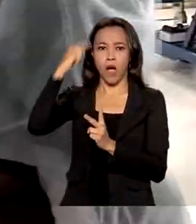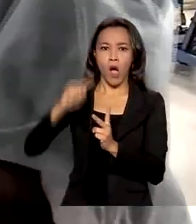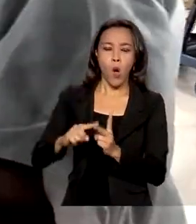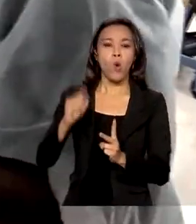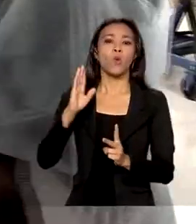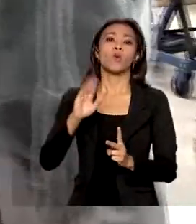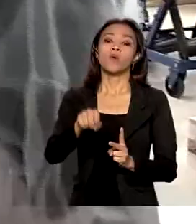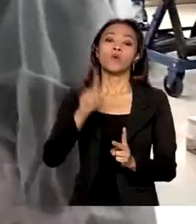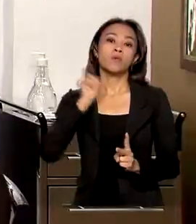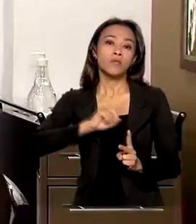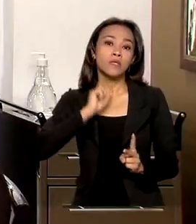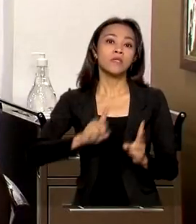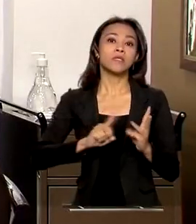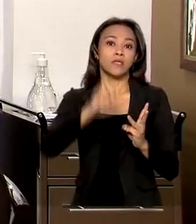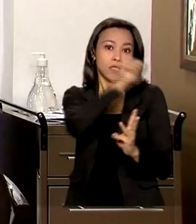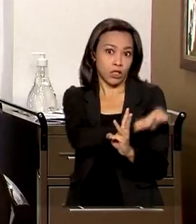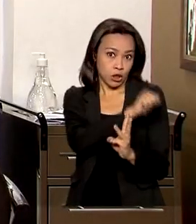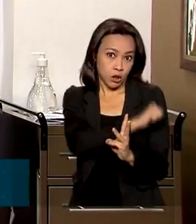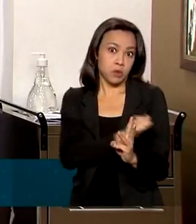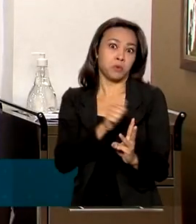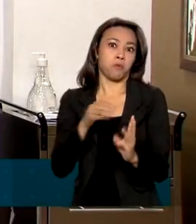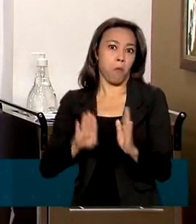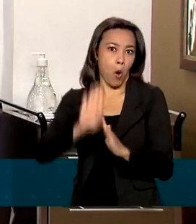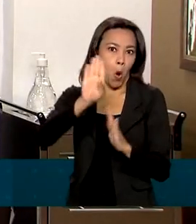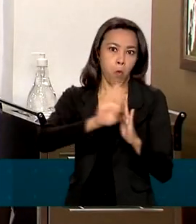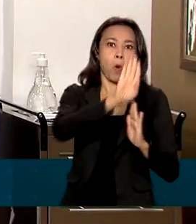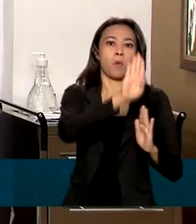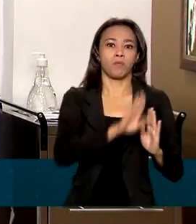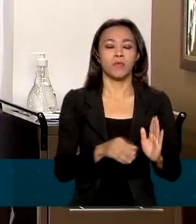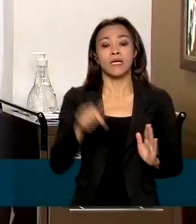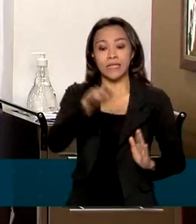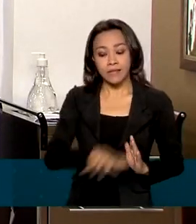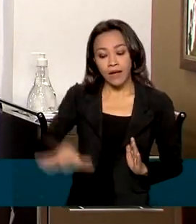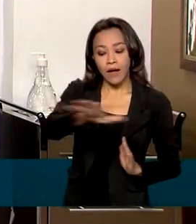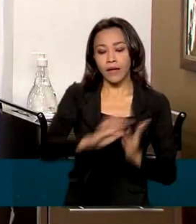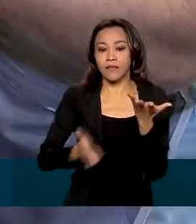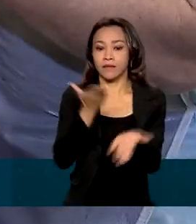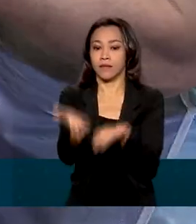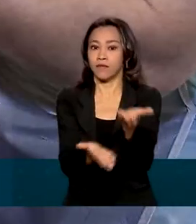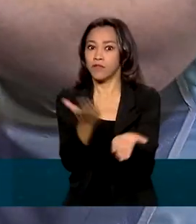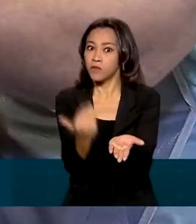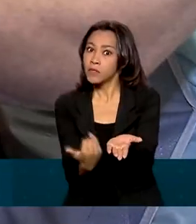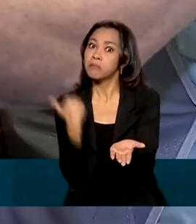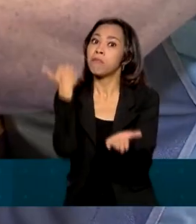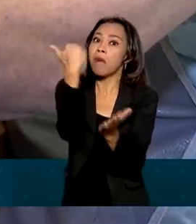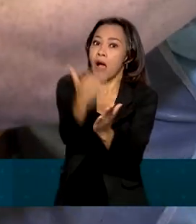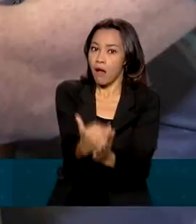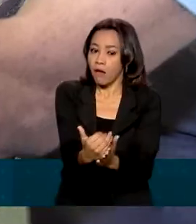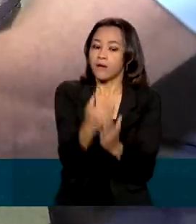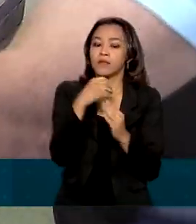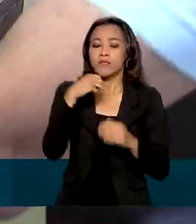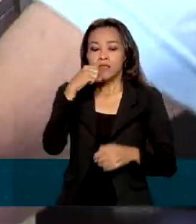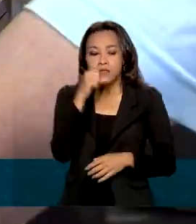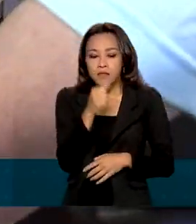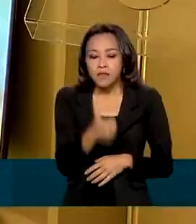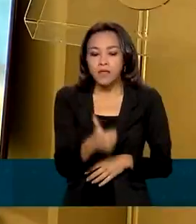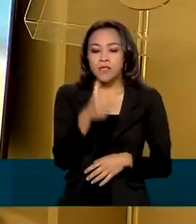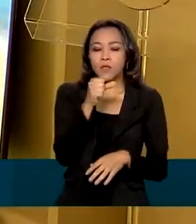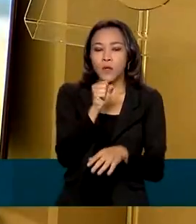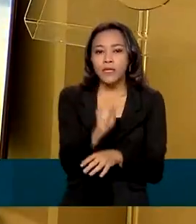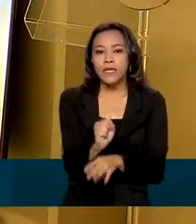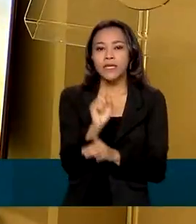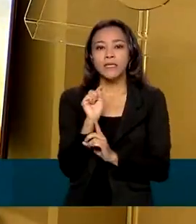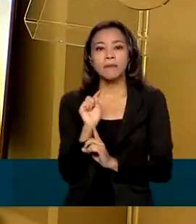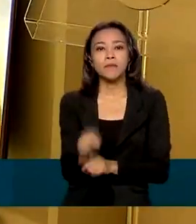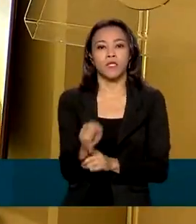Gerais e Rio de Janeiro. E o setor de serviços foi o que mais alavancou, foram 180 mil vagas.